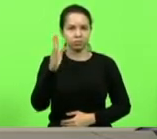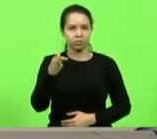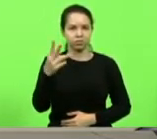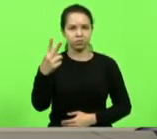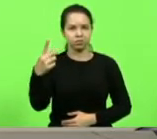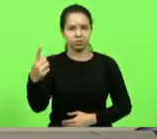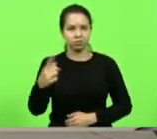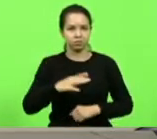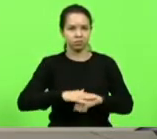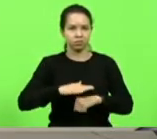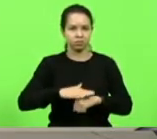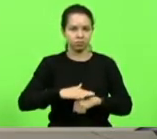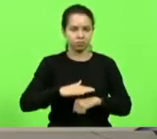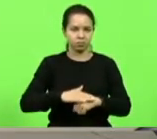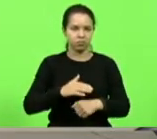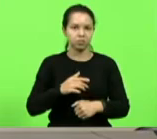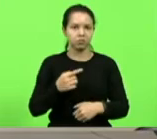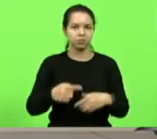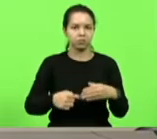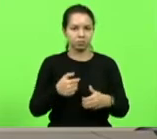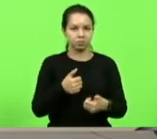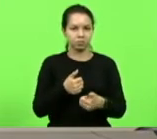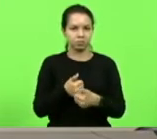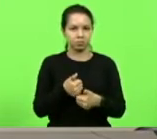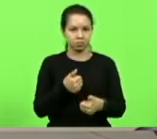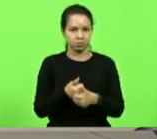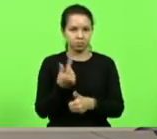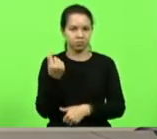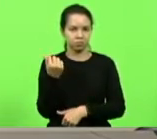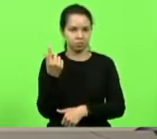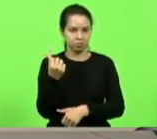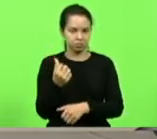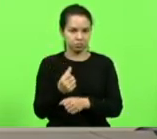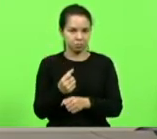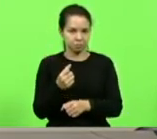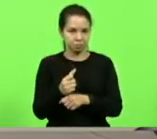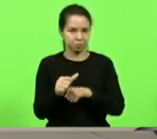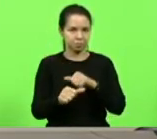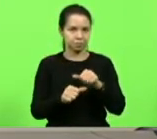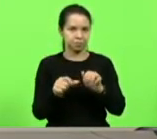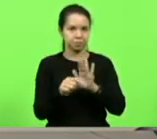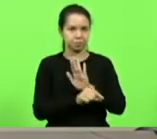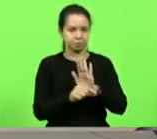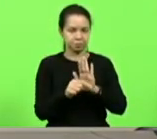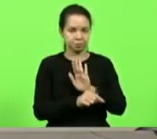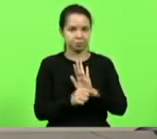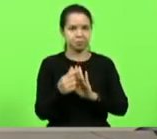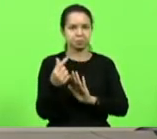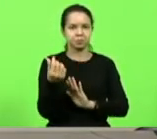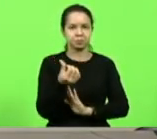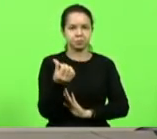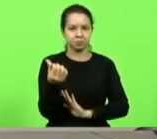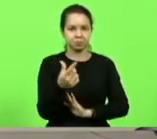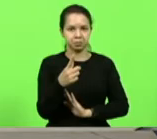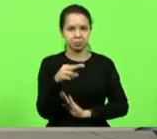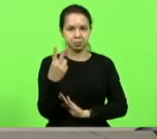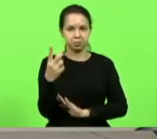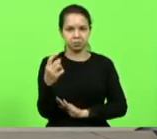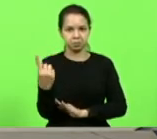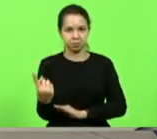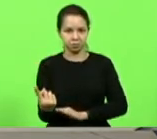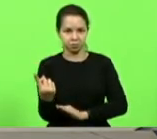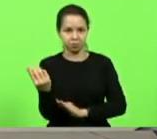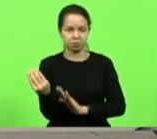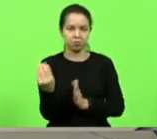de Finanças e Tributação, altera o artigo 6º da Lei 18.094 de 2021, que dispõe sobre o ressarcimento a hospitais